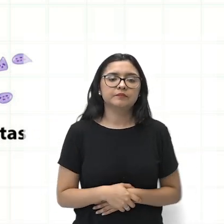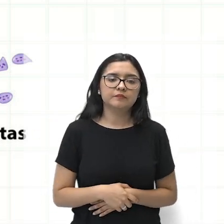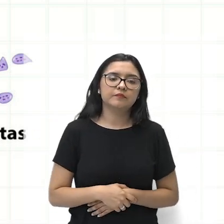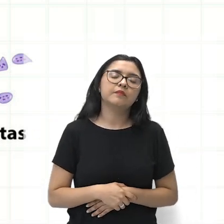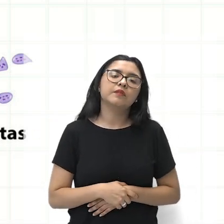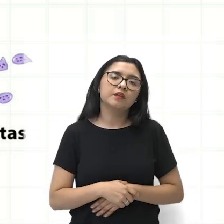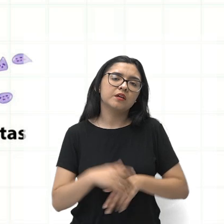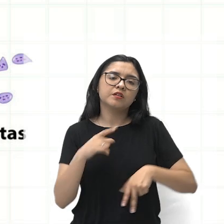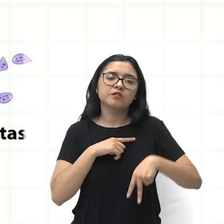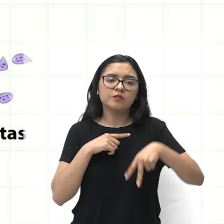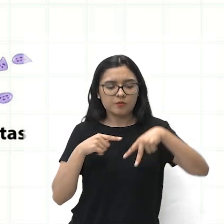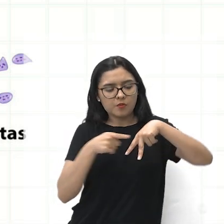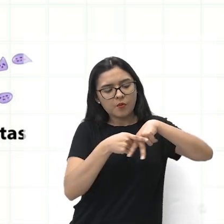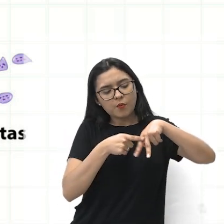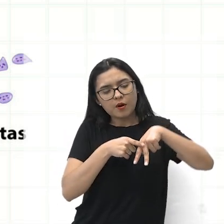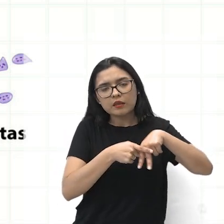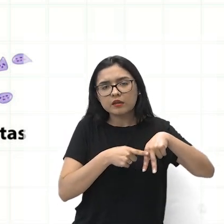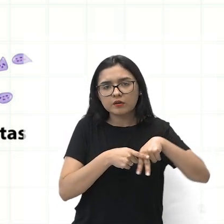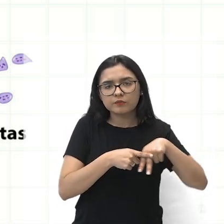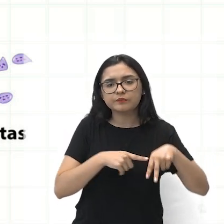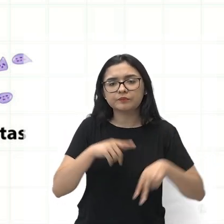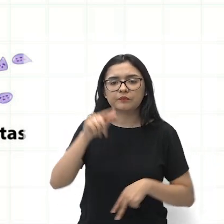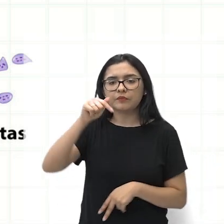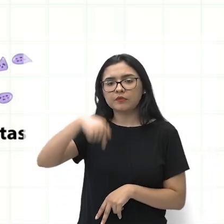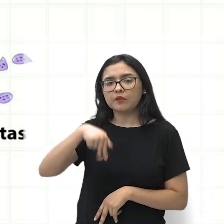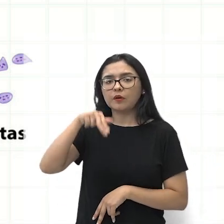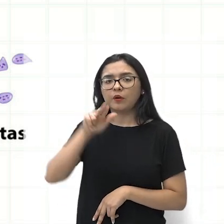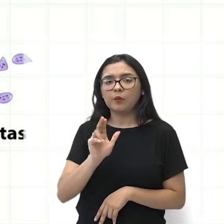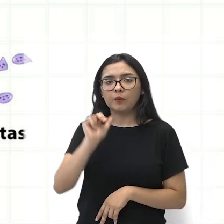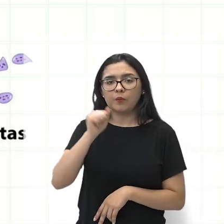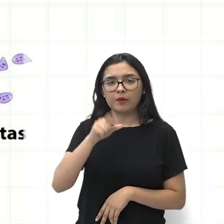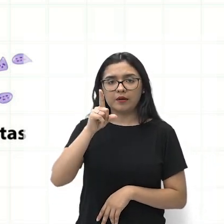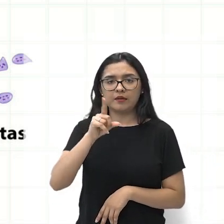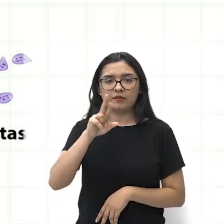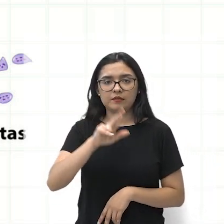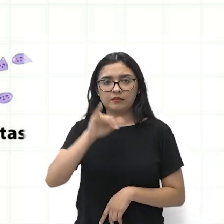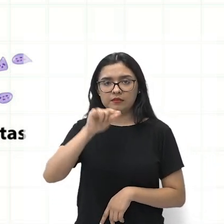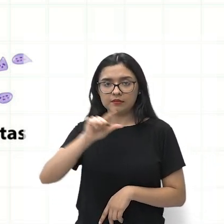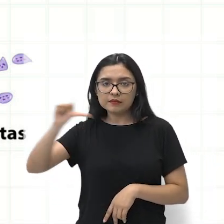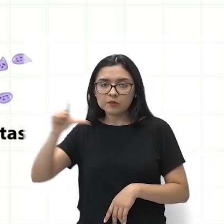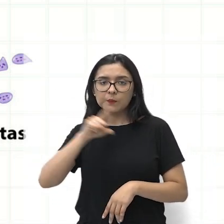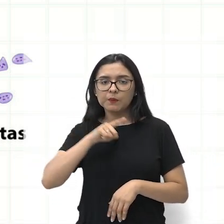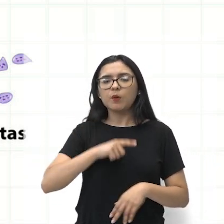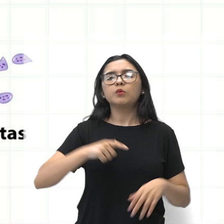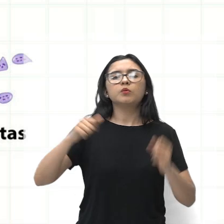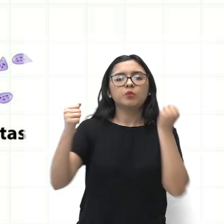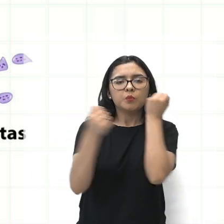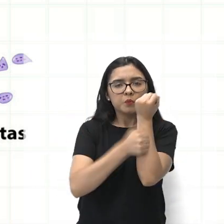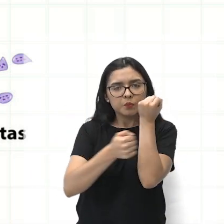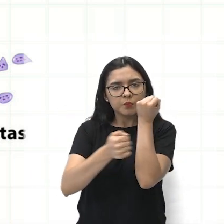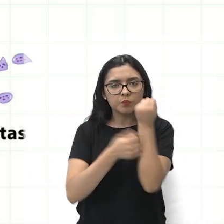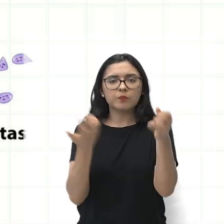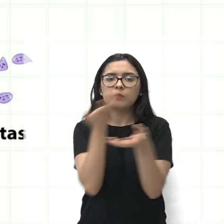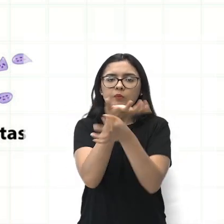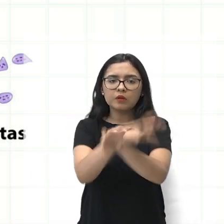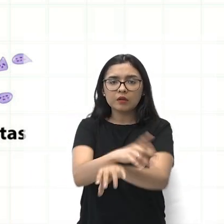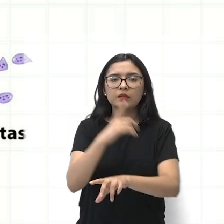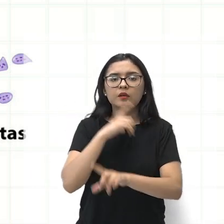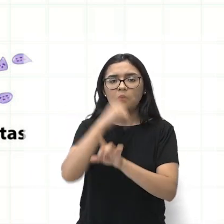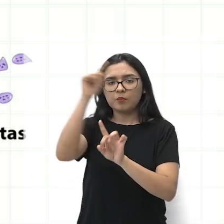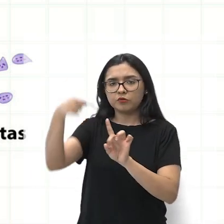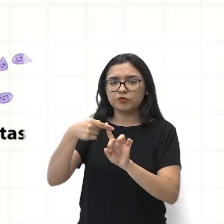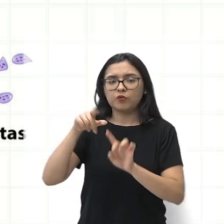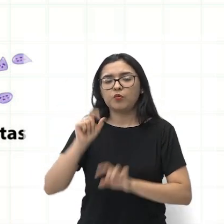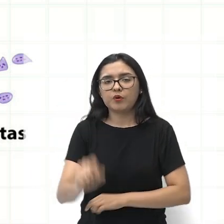De um quadril, certo? Então, nos nossos ossos, eles têm a função